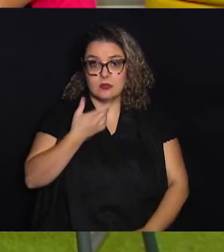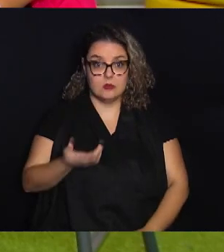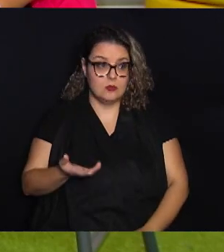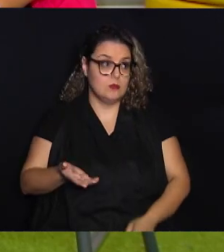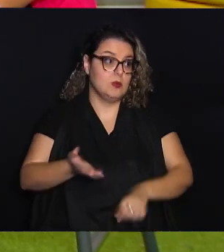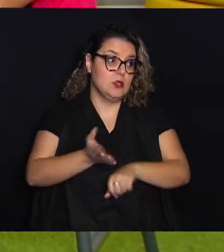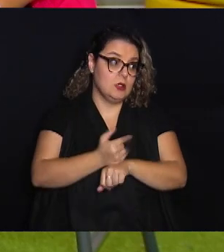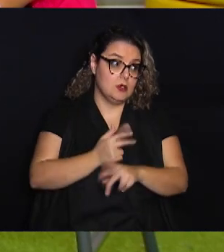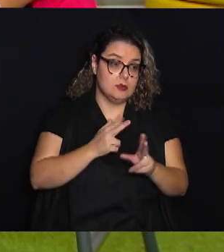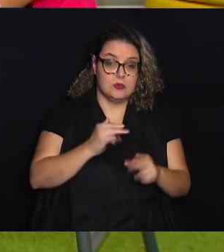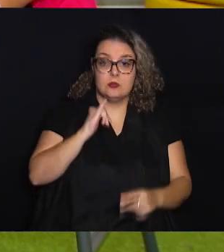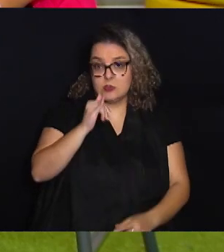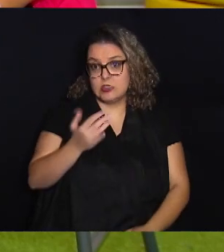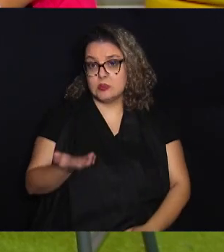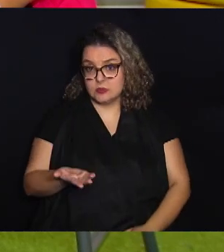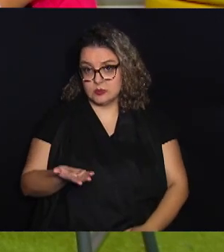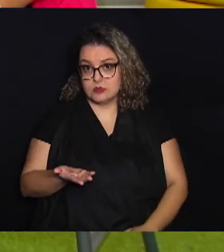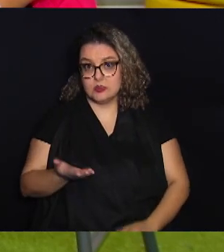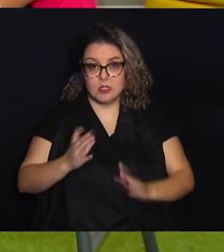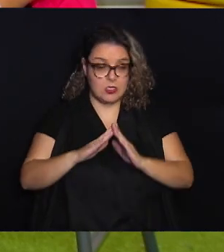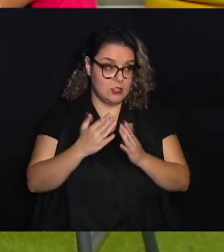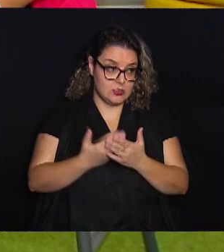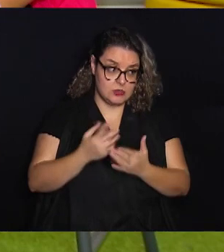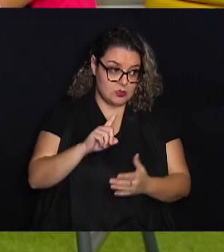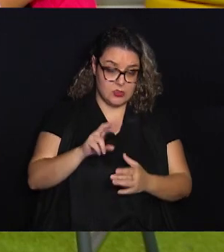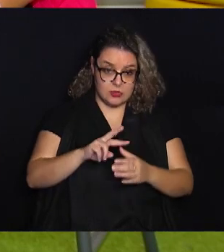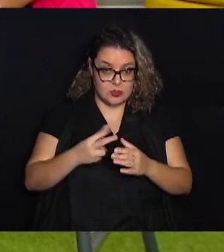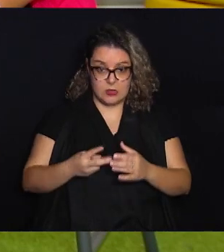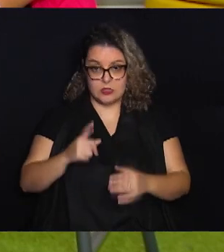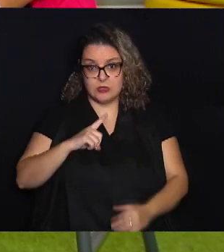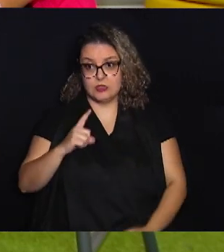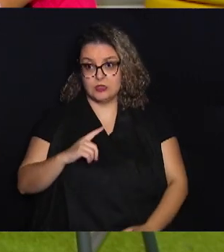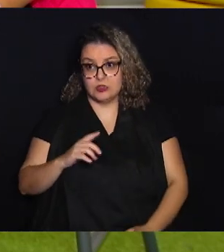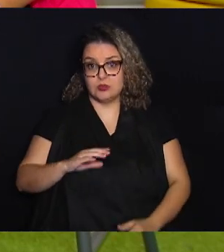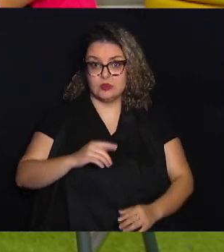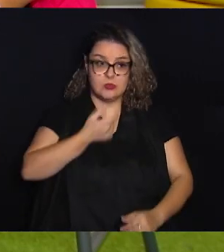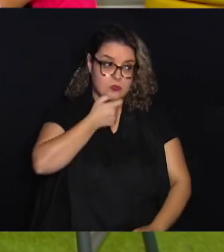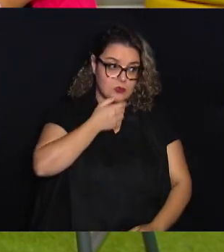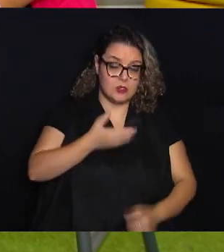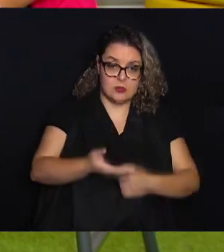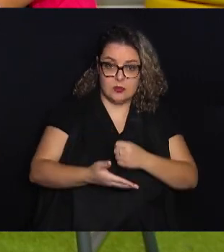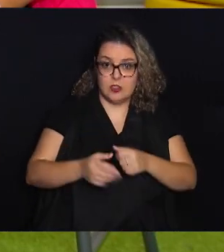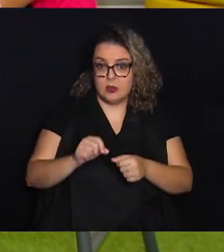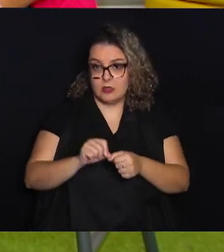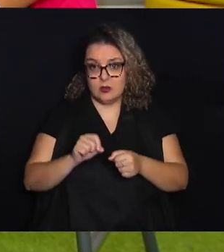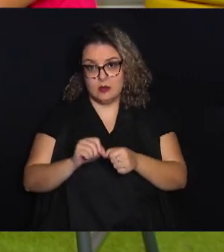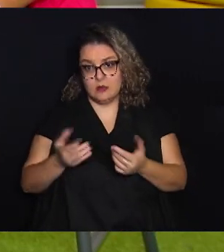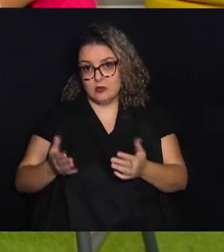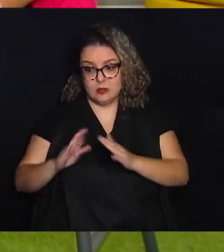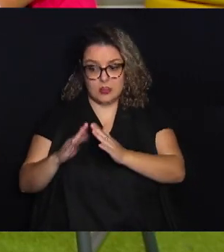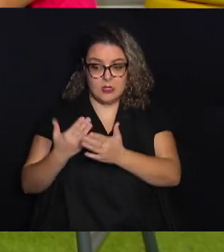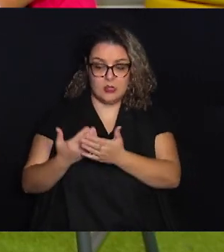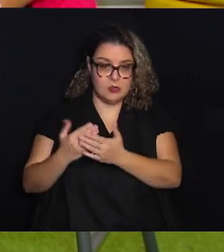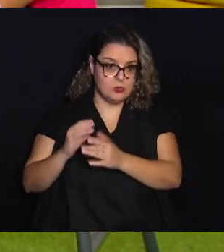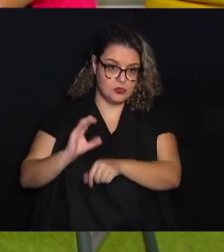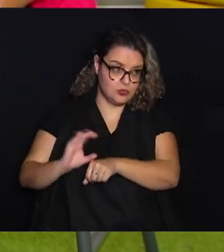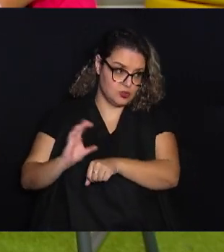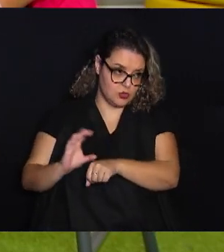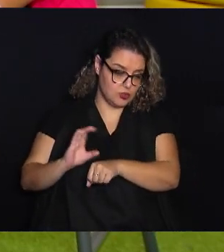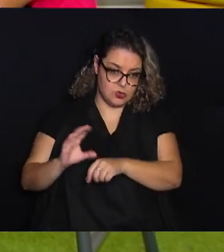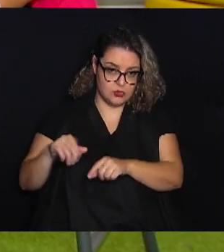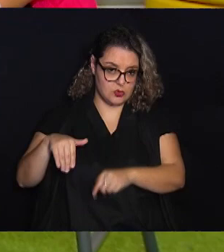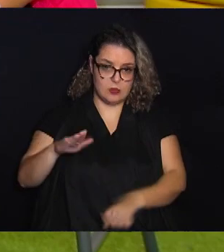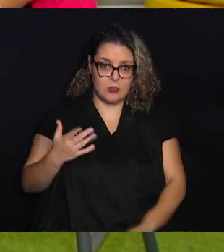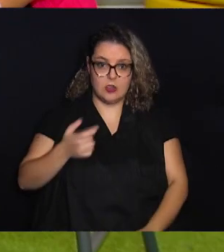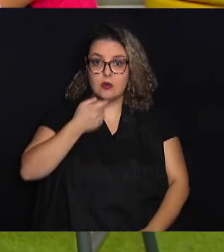Porque antes, como eu disse, as escolas não eram bilíngues, tinha um inglês básico e tinha que fazer escola, não é? Para você